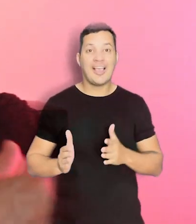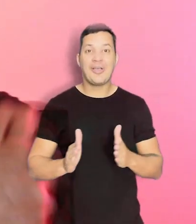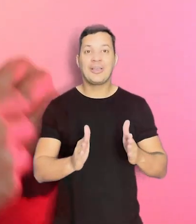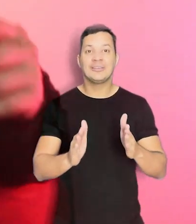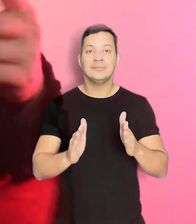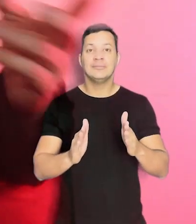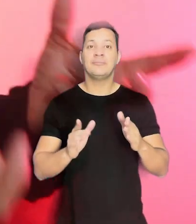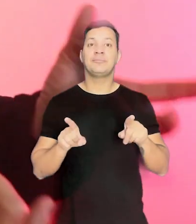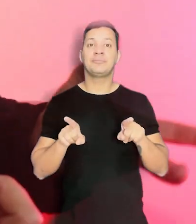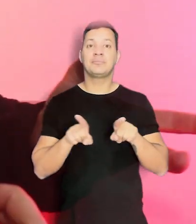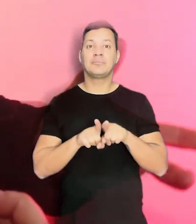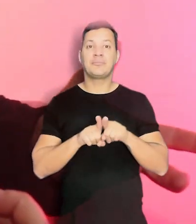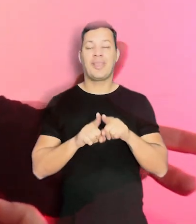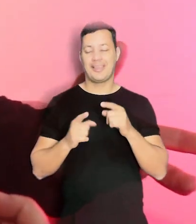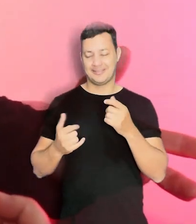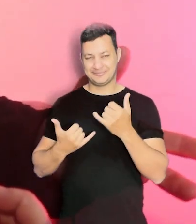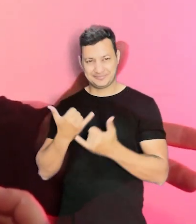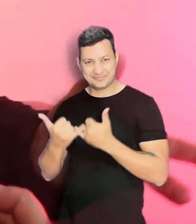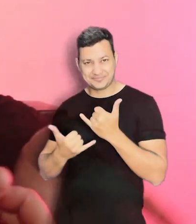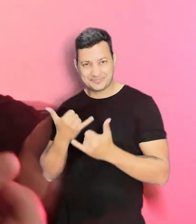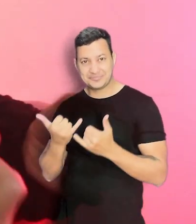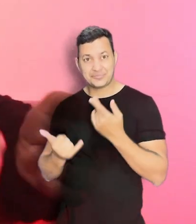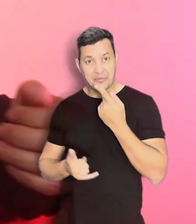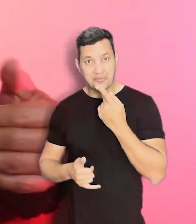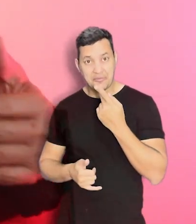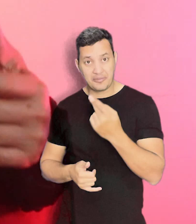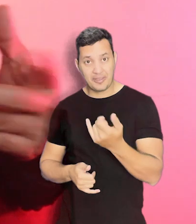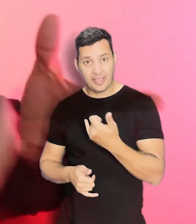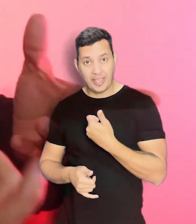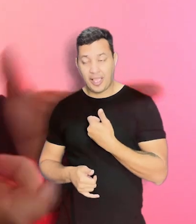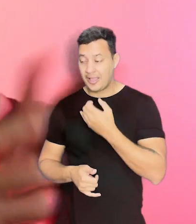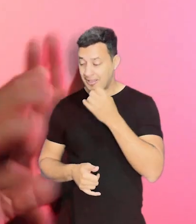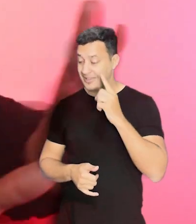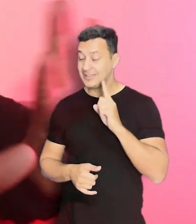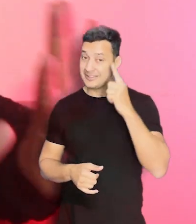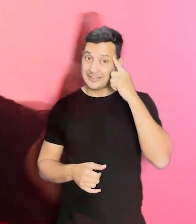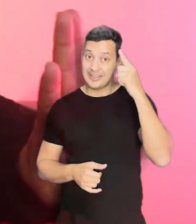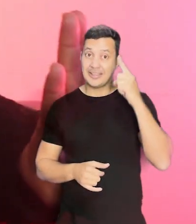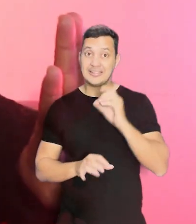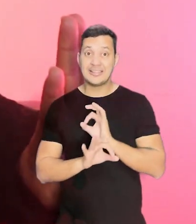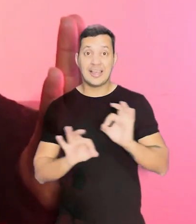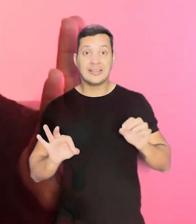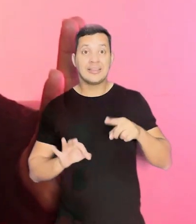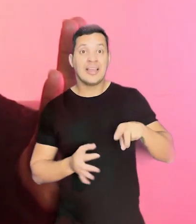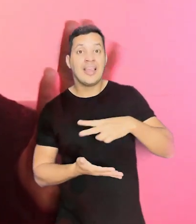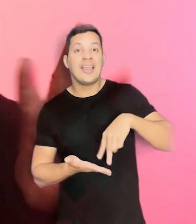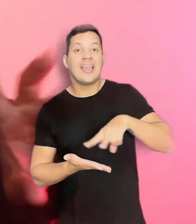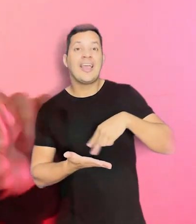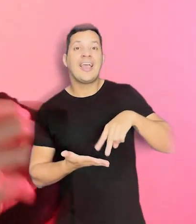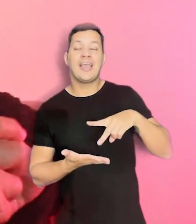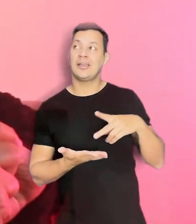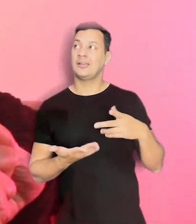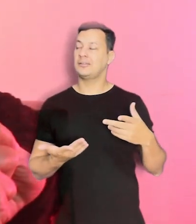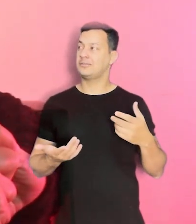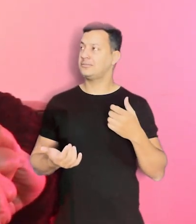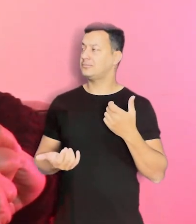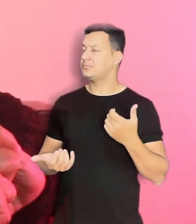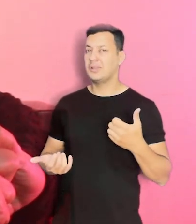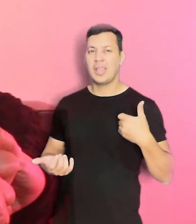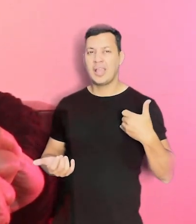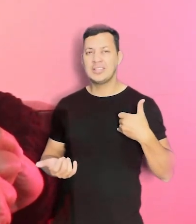E até num tom de brincadeira, ele falou assim, o ideal para você seria fazer balé. Né? E ali eu